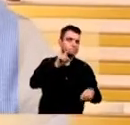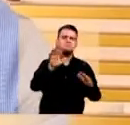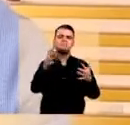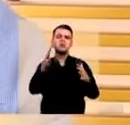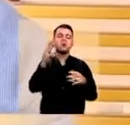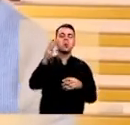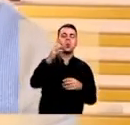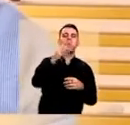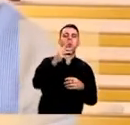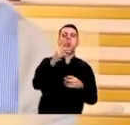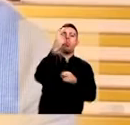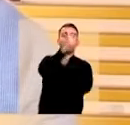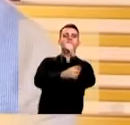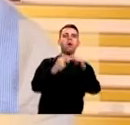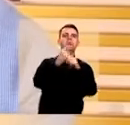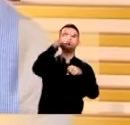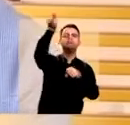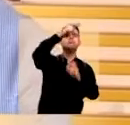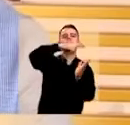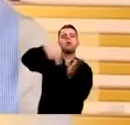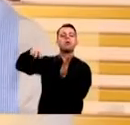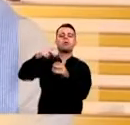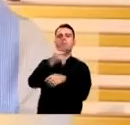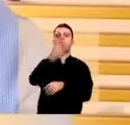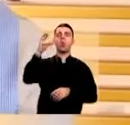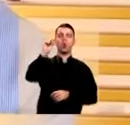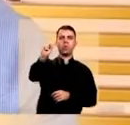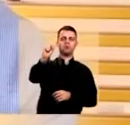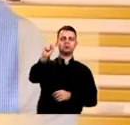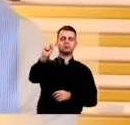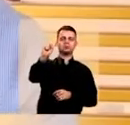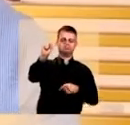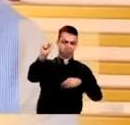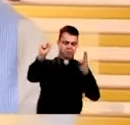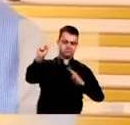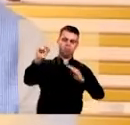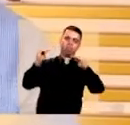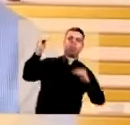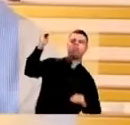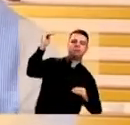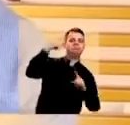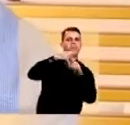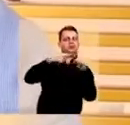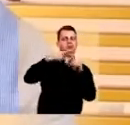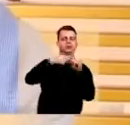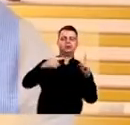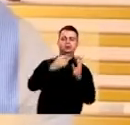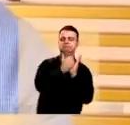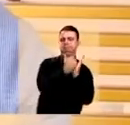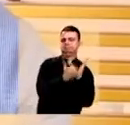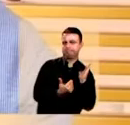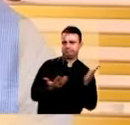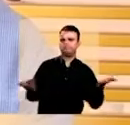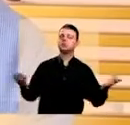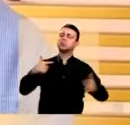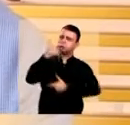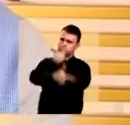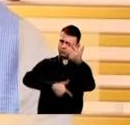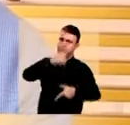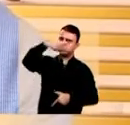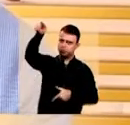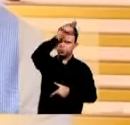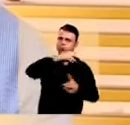essa média é de 8 livros. Então, a gente está menos da metade. Então, há muito trabalho a ser feito, né, para que a